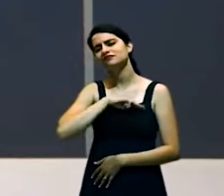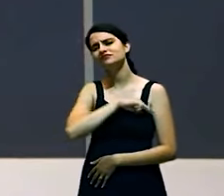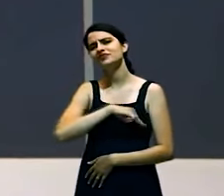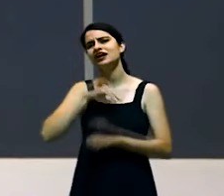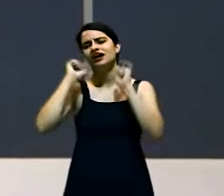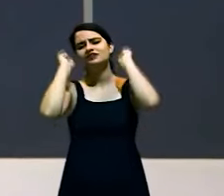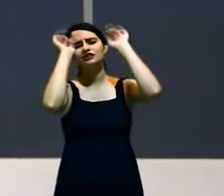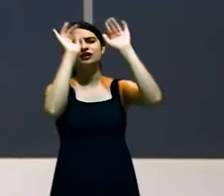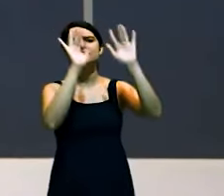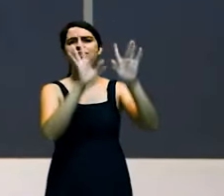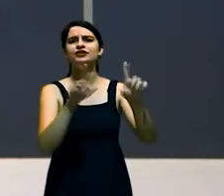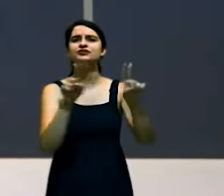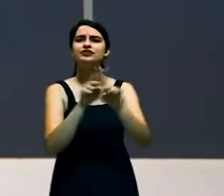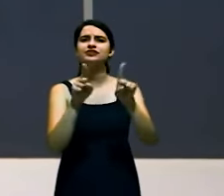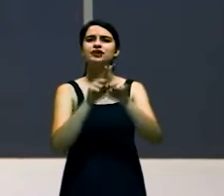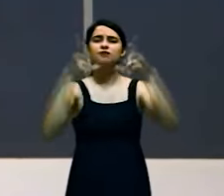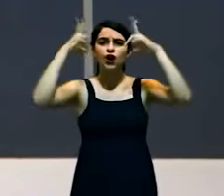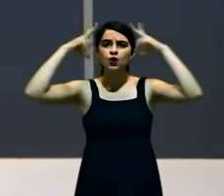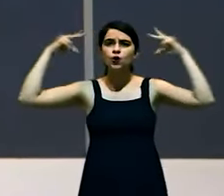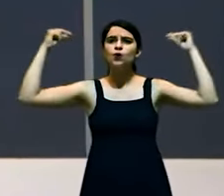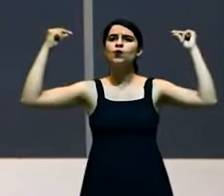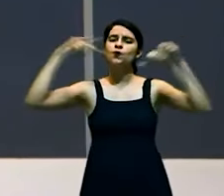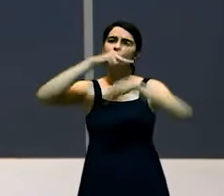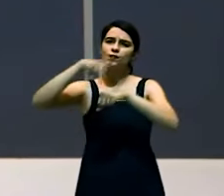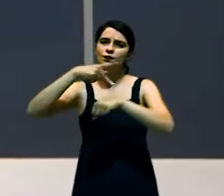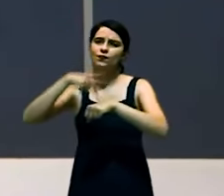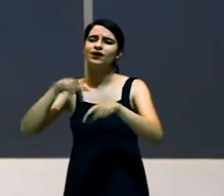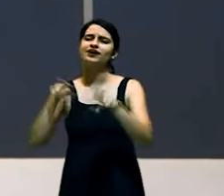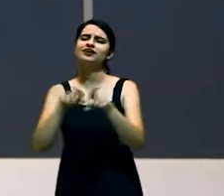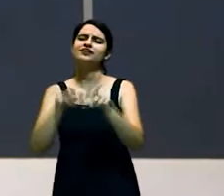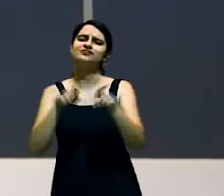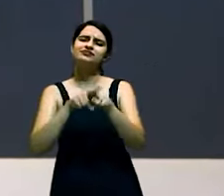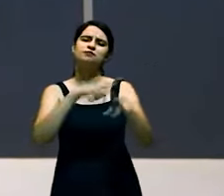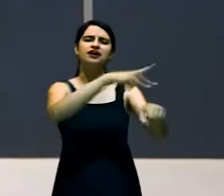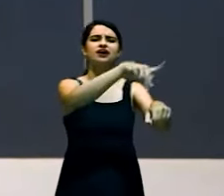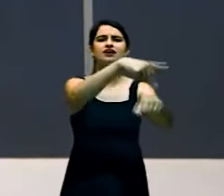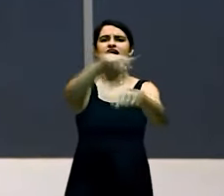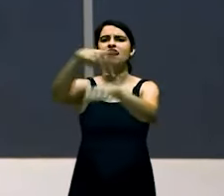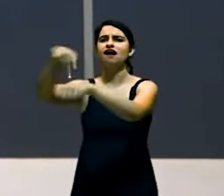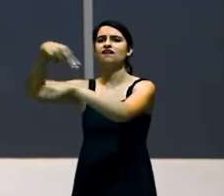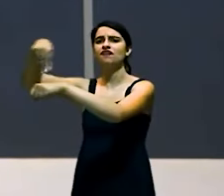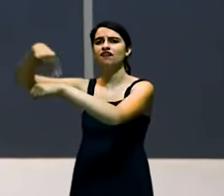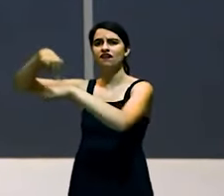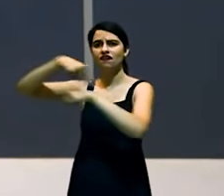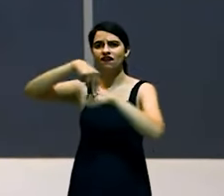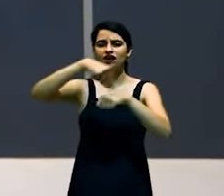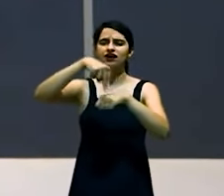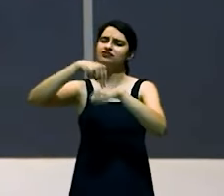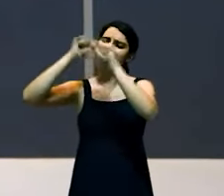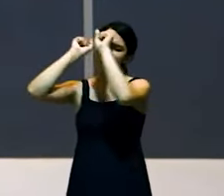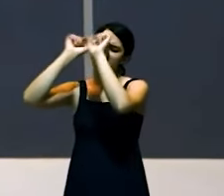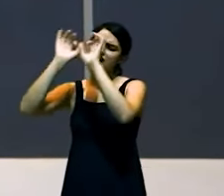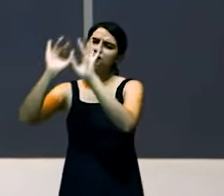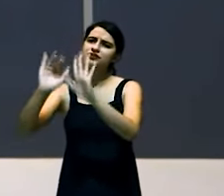Deus, abençoe o México. Abençoe todas as nações, Pai. Todos os Teus filhos que oram,